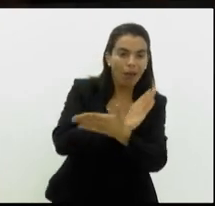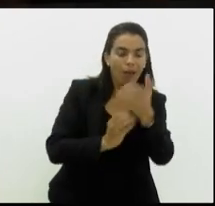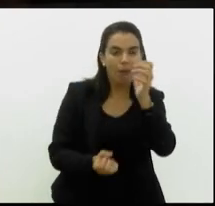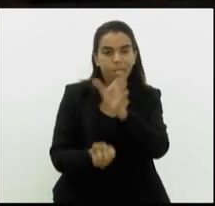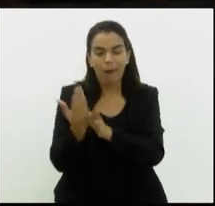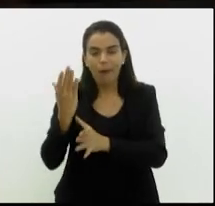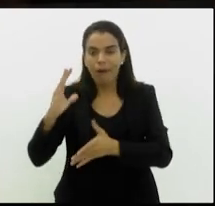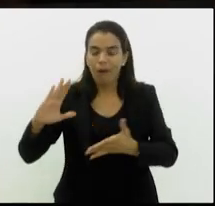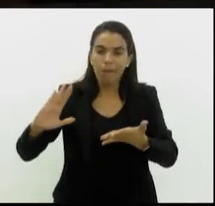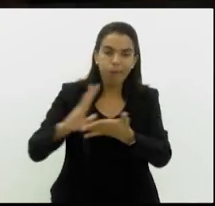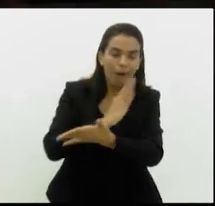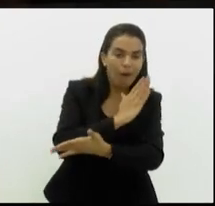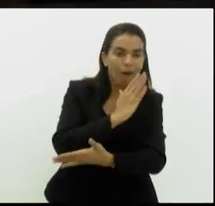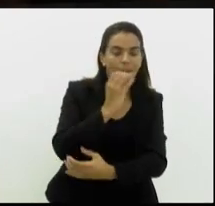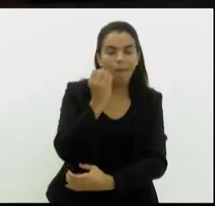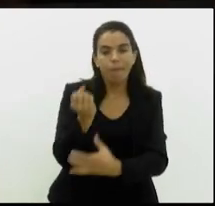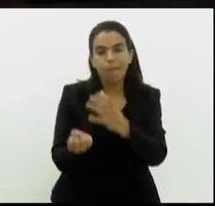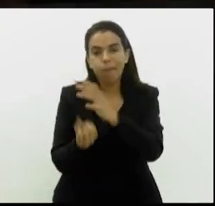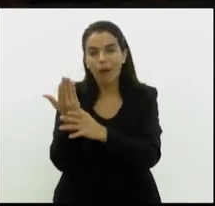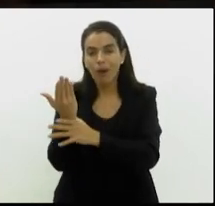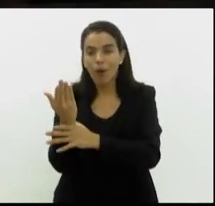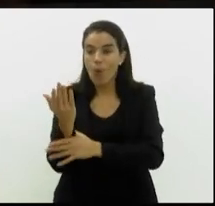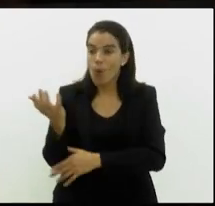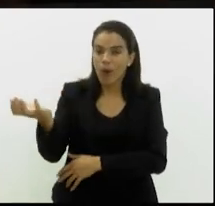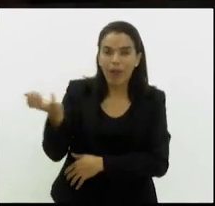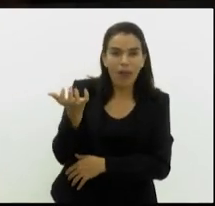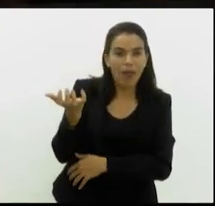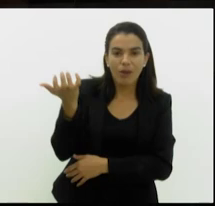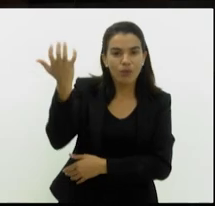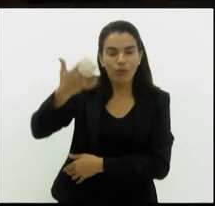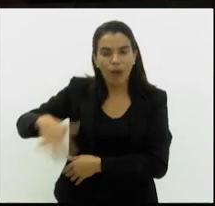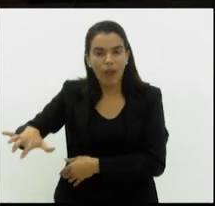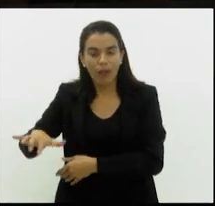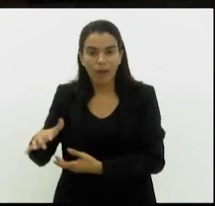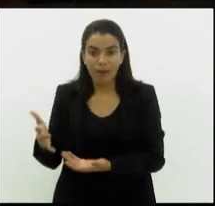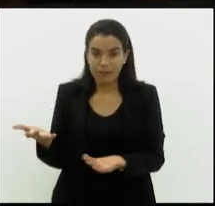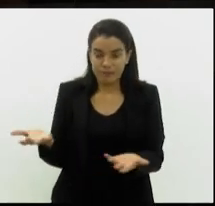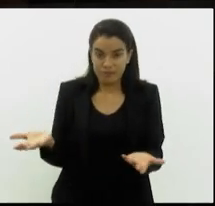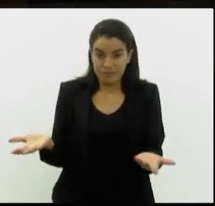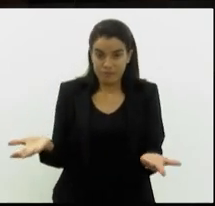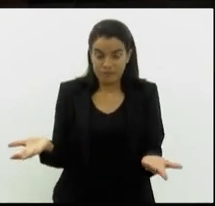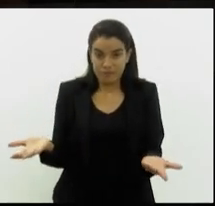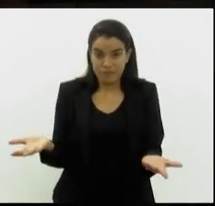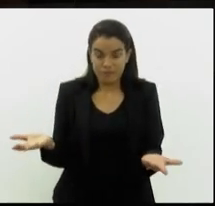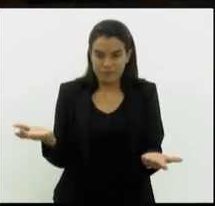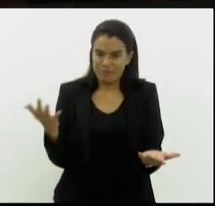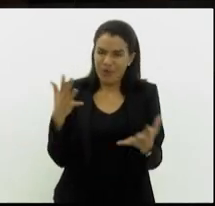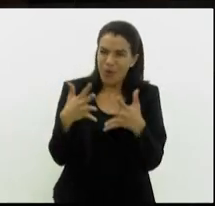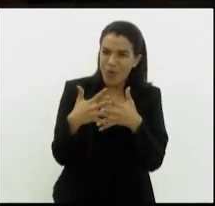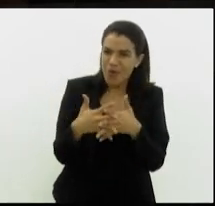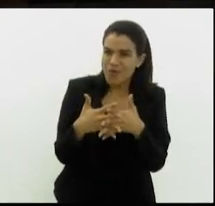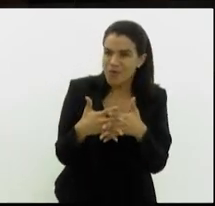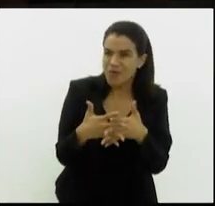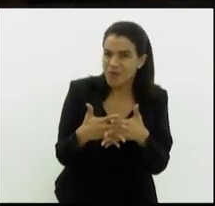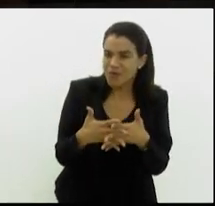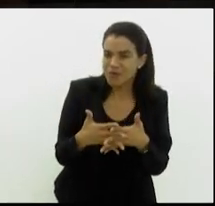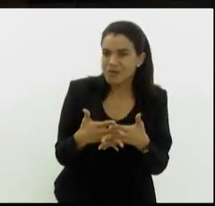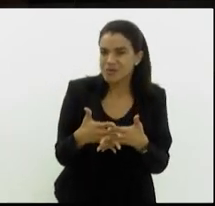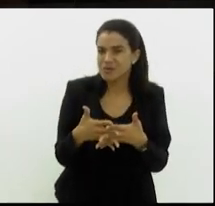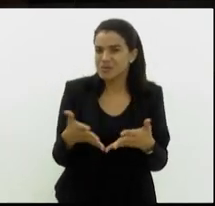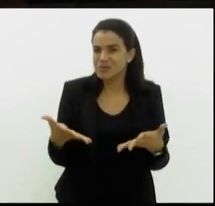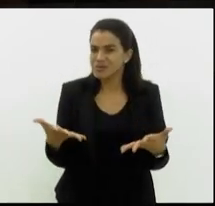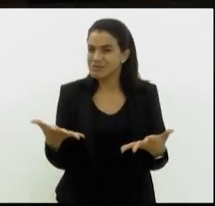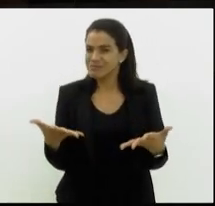fica em dúvida sobre tudo, porque um quer e o outro não quer, né? Mas isso tem sido